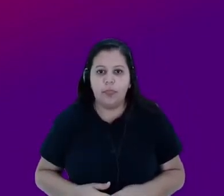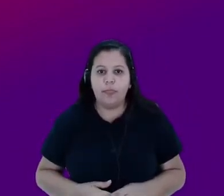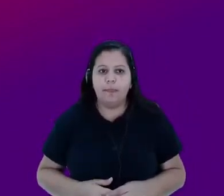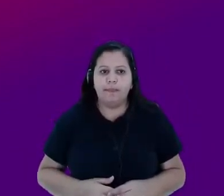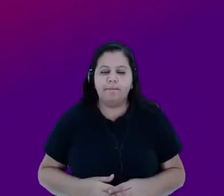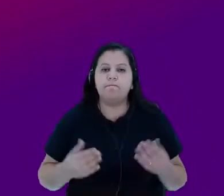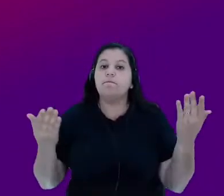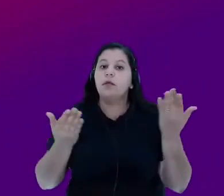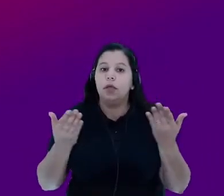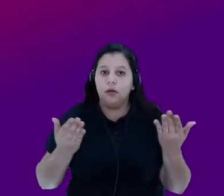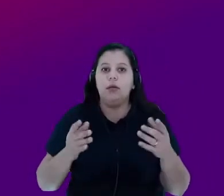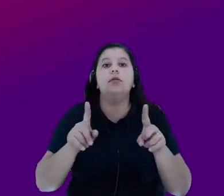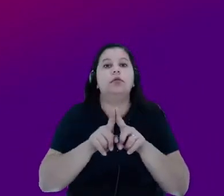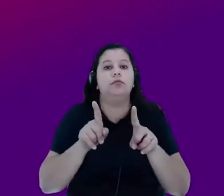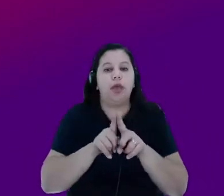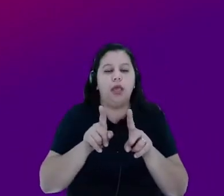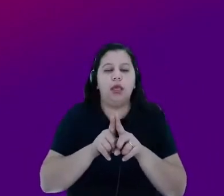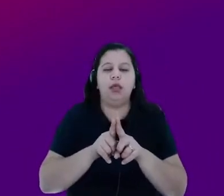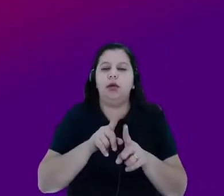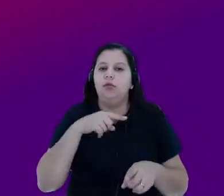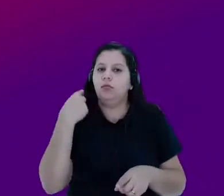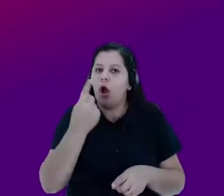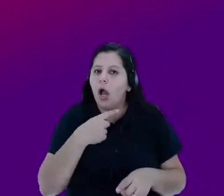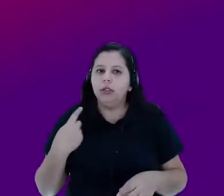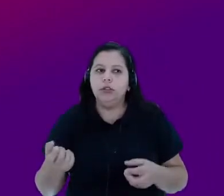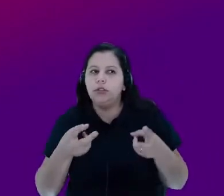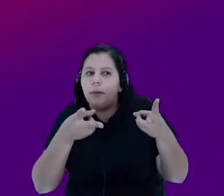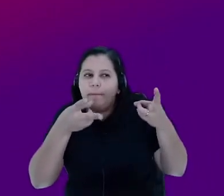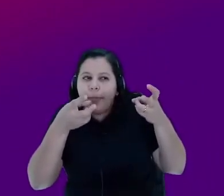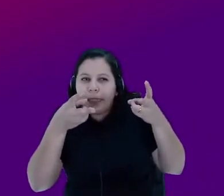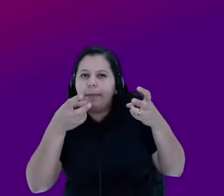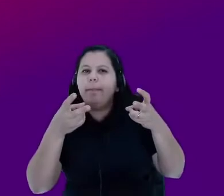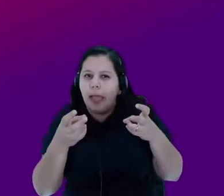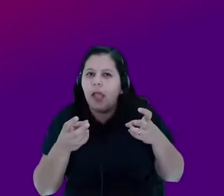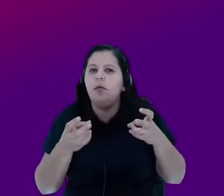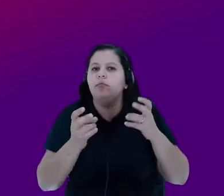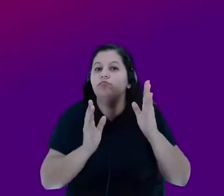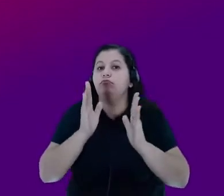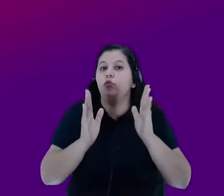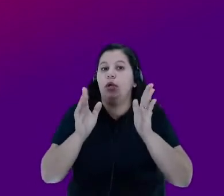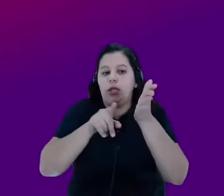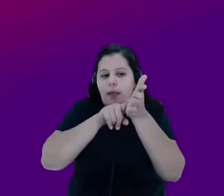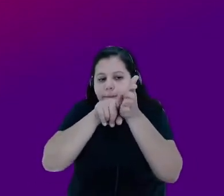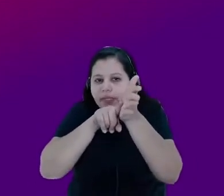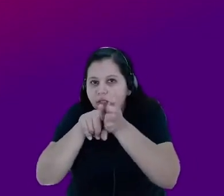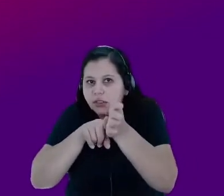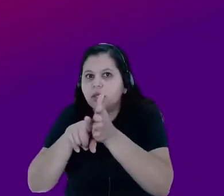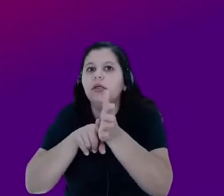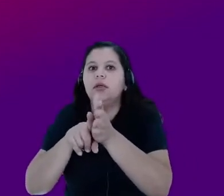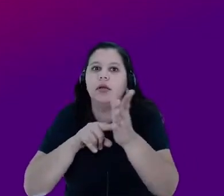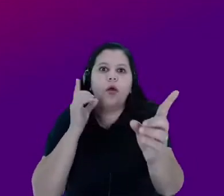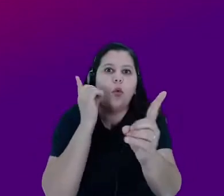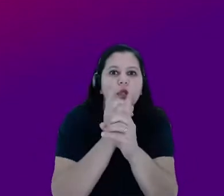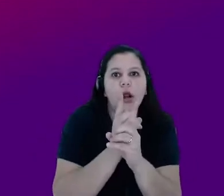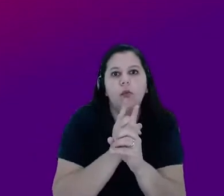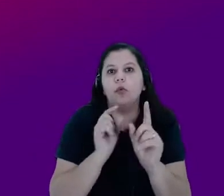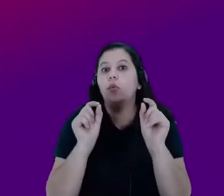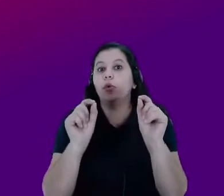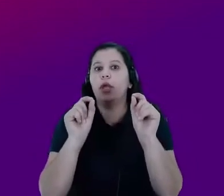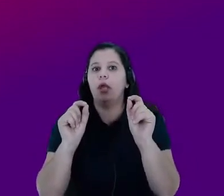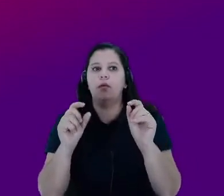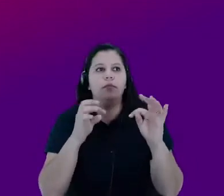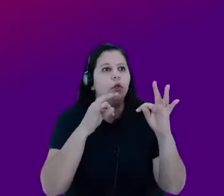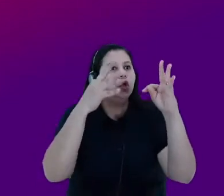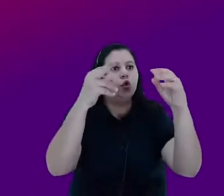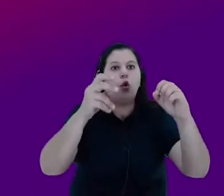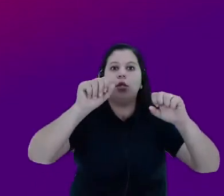a gente chamou a nossa atenção aqui durante as pesquisas, é que aparentemente todas as indústrias expostas